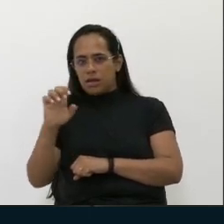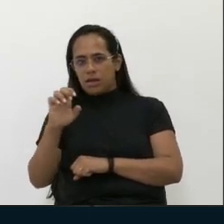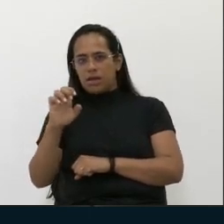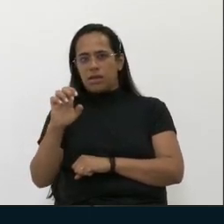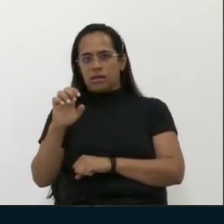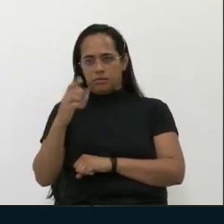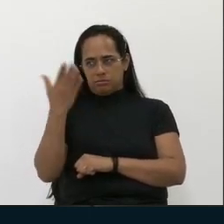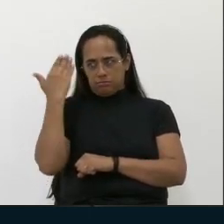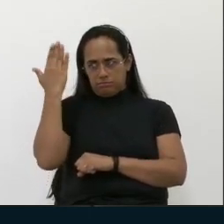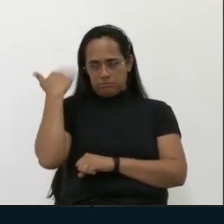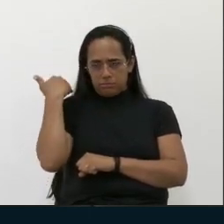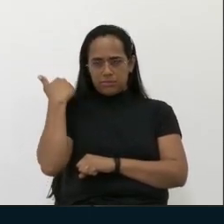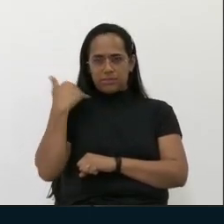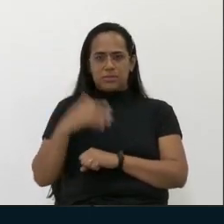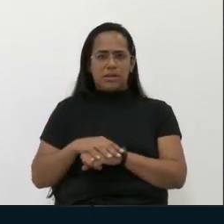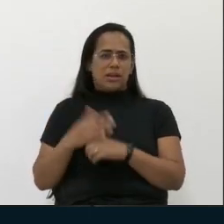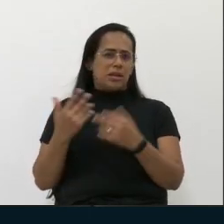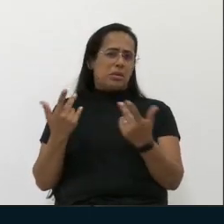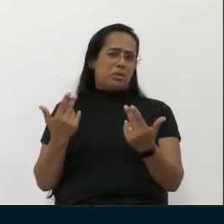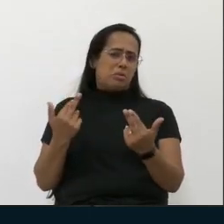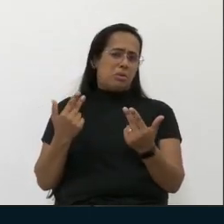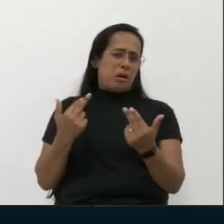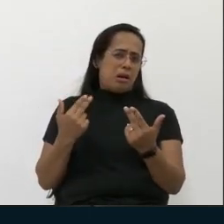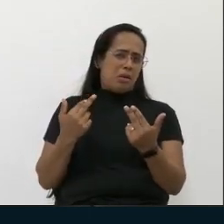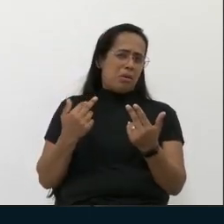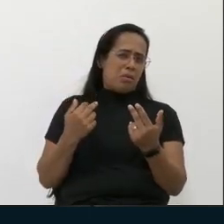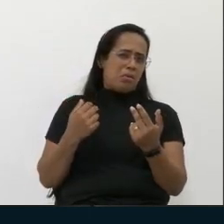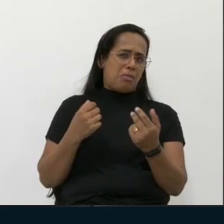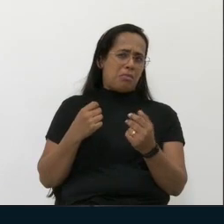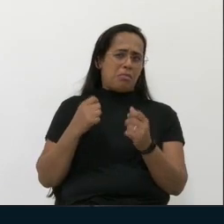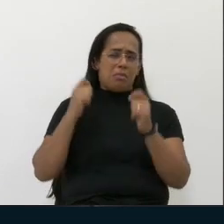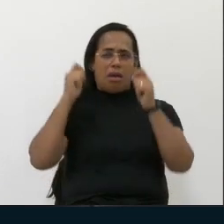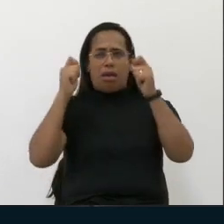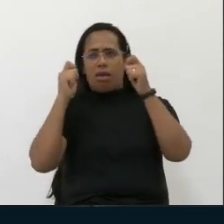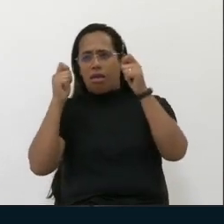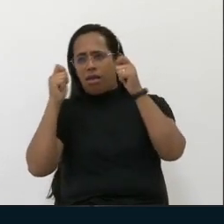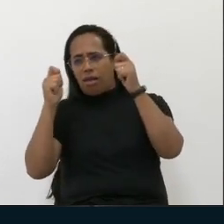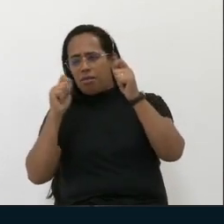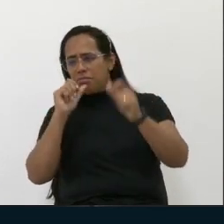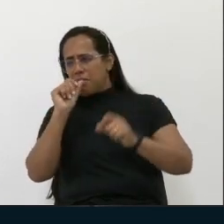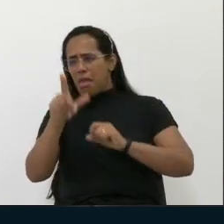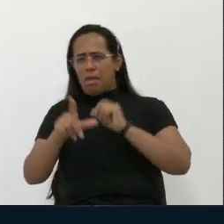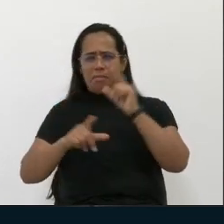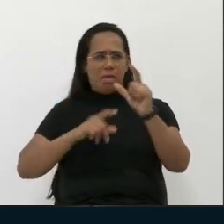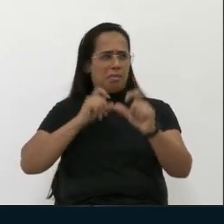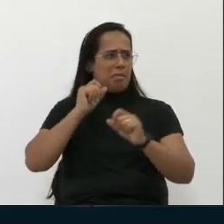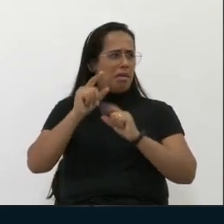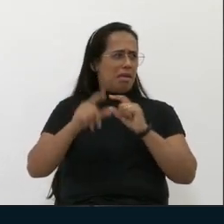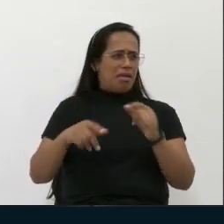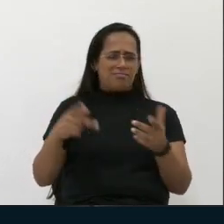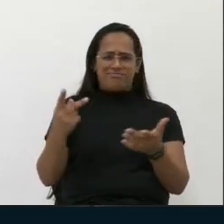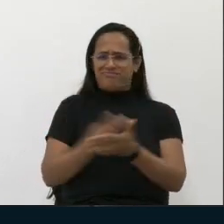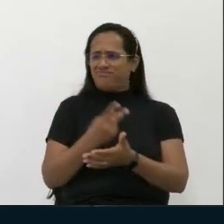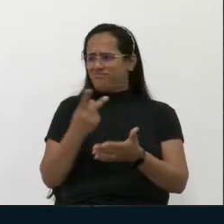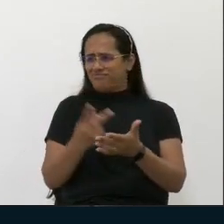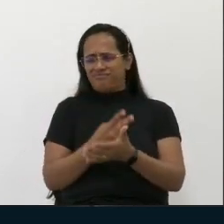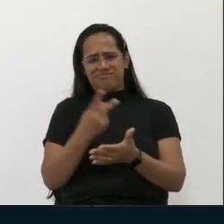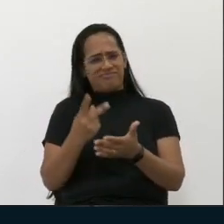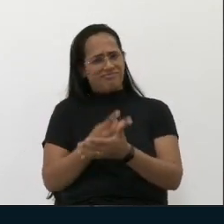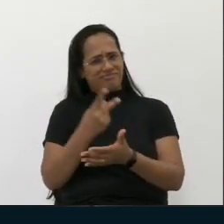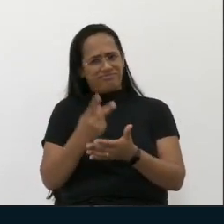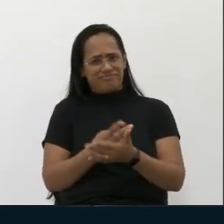Protesto, críticas, não vai dar certo, estou entregando um patrimônio